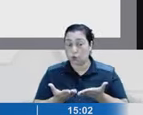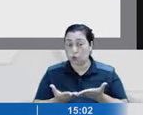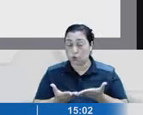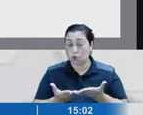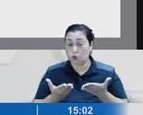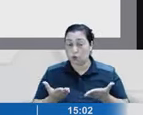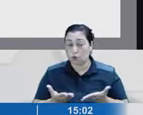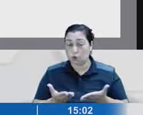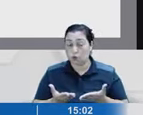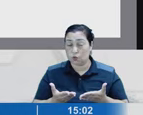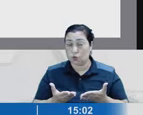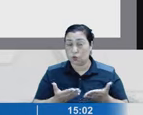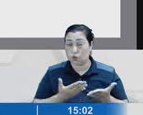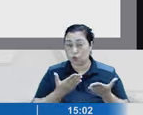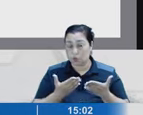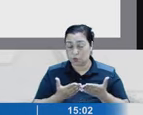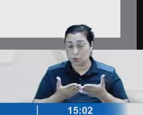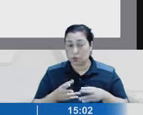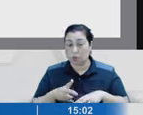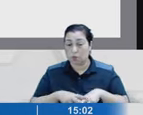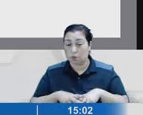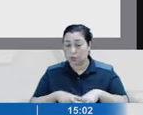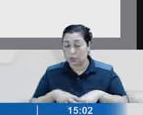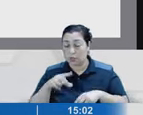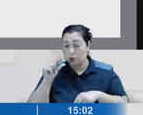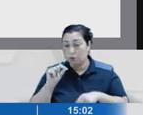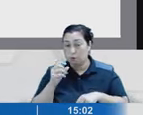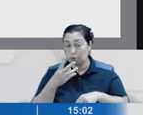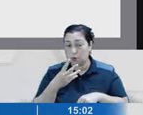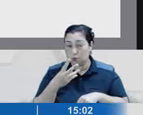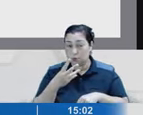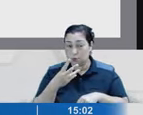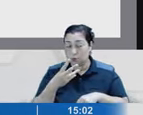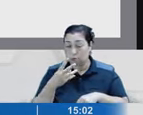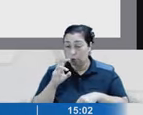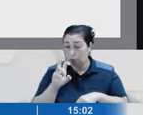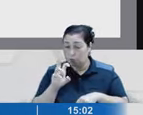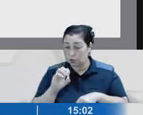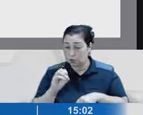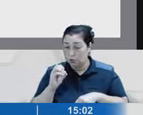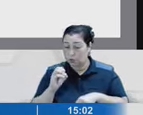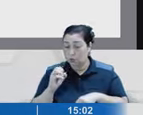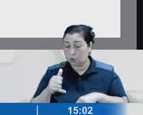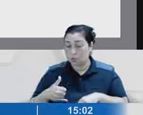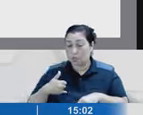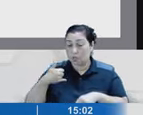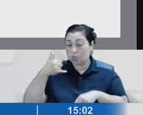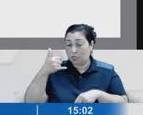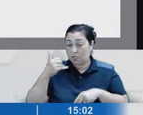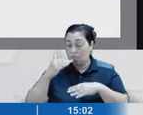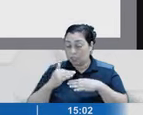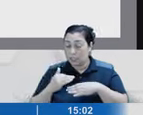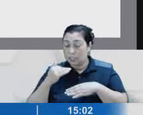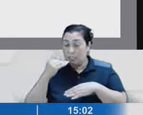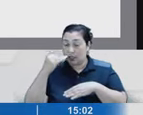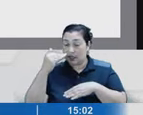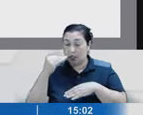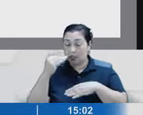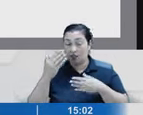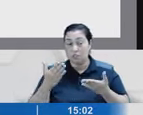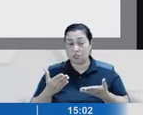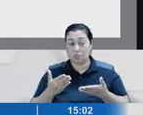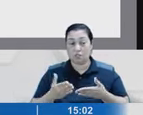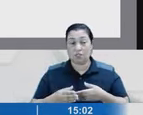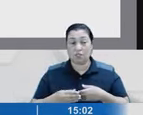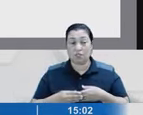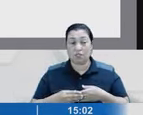realmente a incidência de pólipos em pacientes com menos de 50 anos era grande, pegando a faixa de 45 a